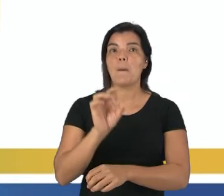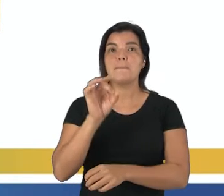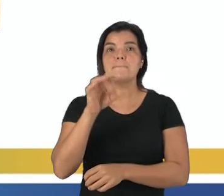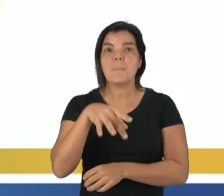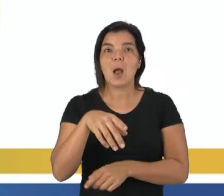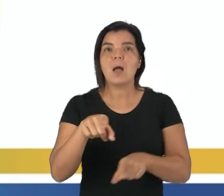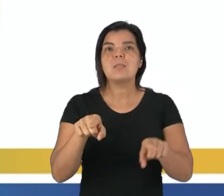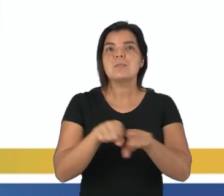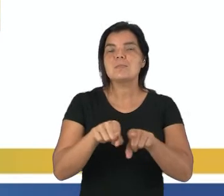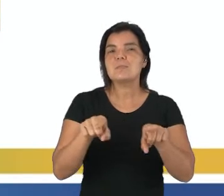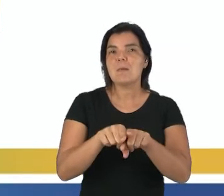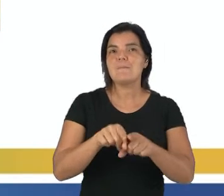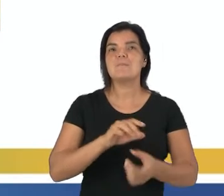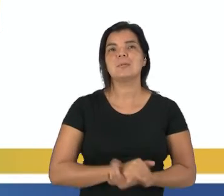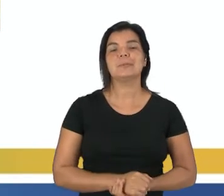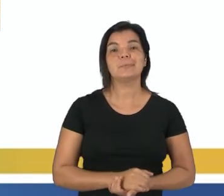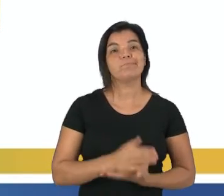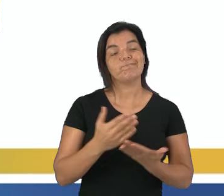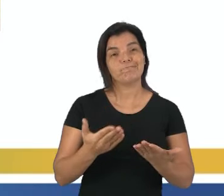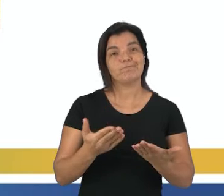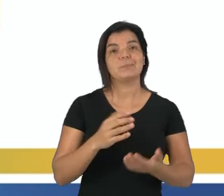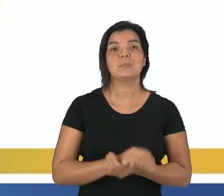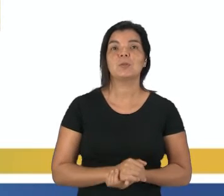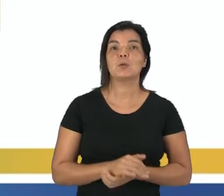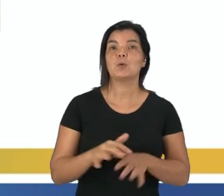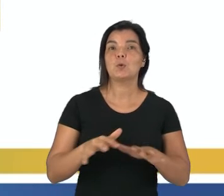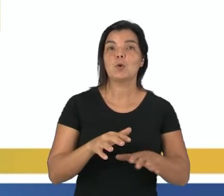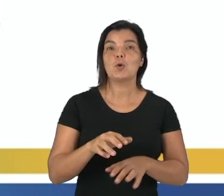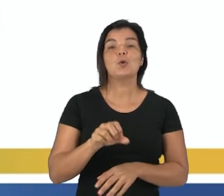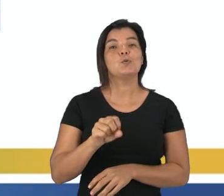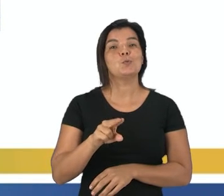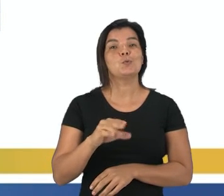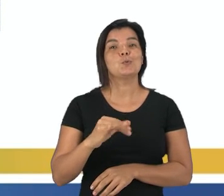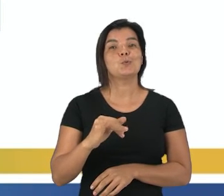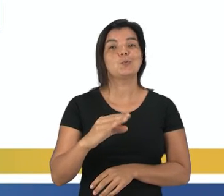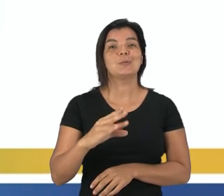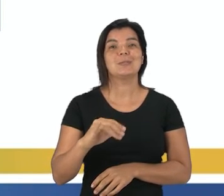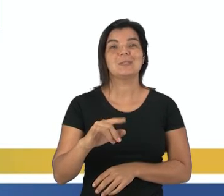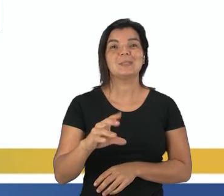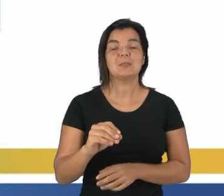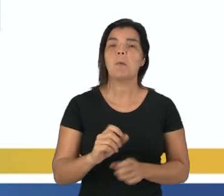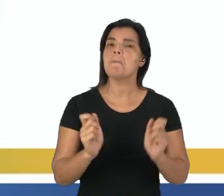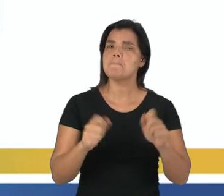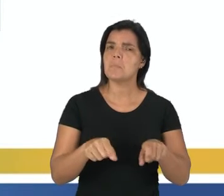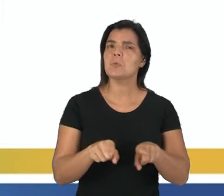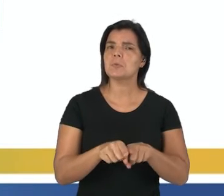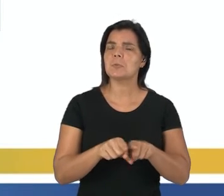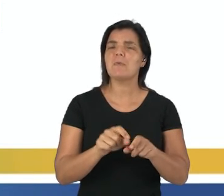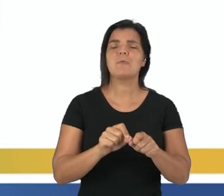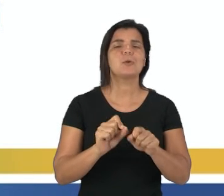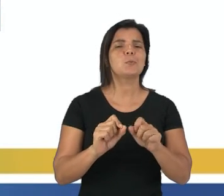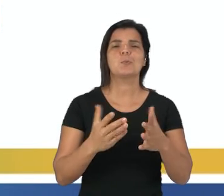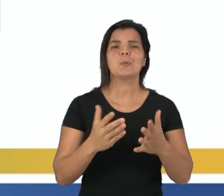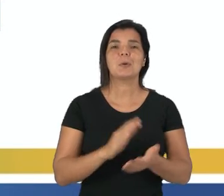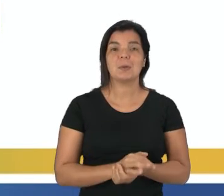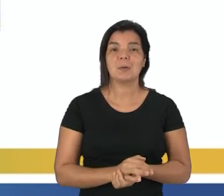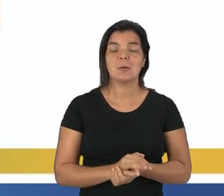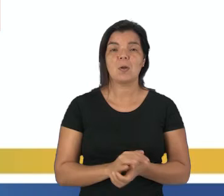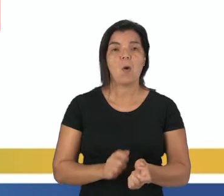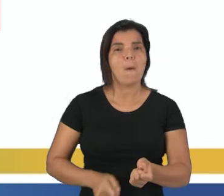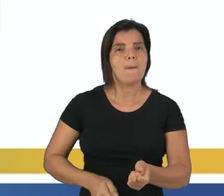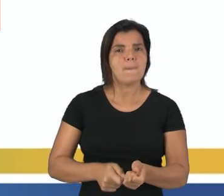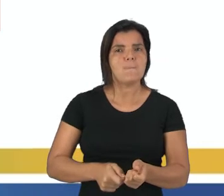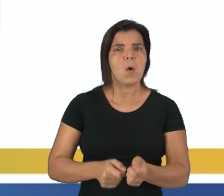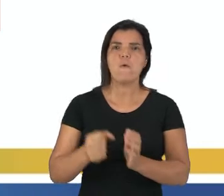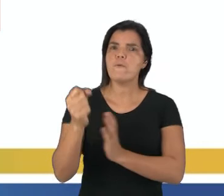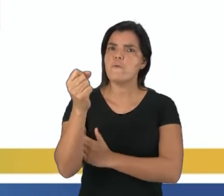cair também na caçapa, né? E aí a gente chama esse movimento de suicídio, né? Ele poderia ter feito o quê? Ele poderia ter tacado ali com uma